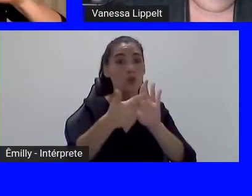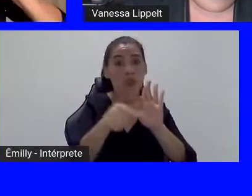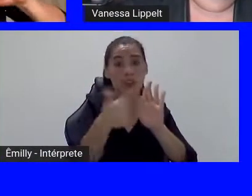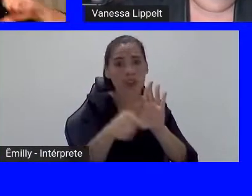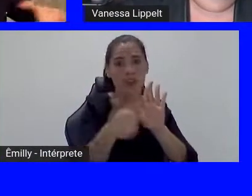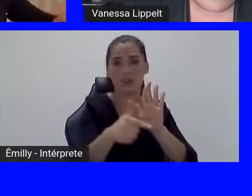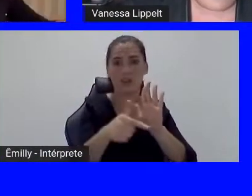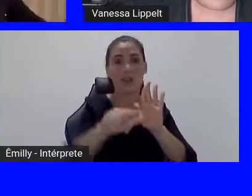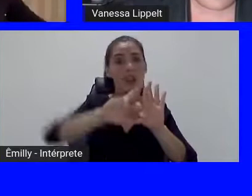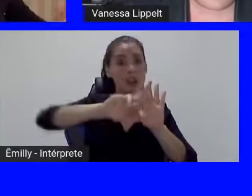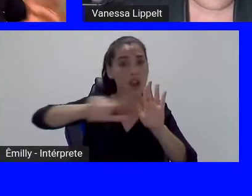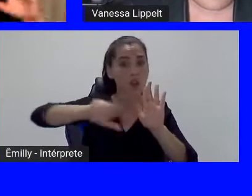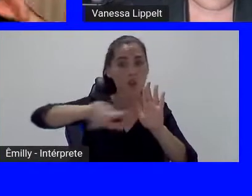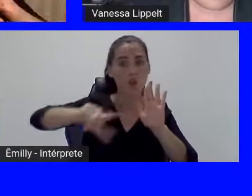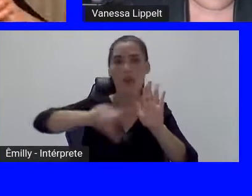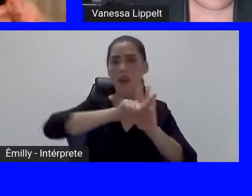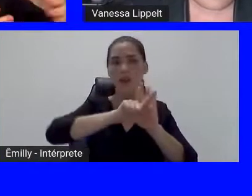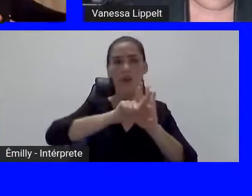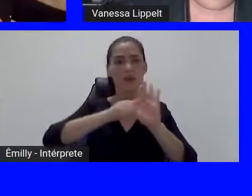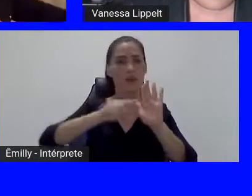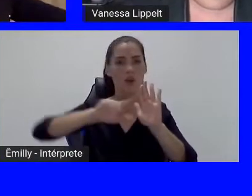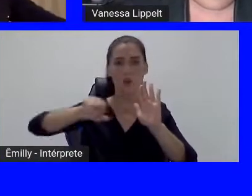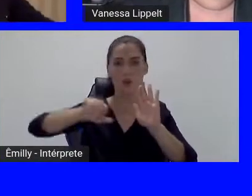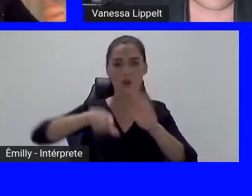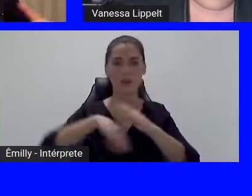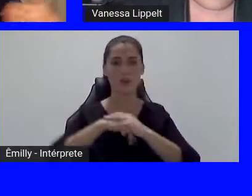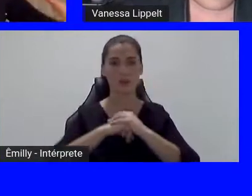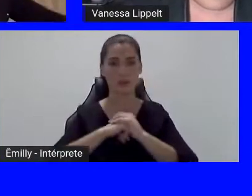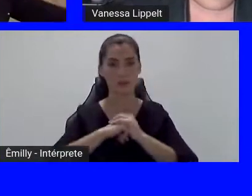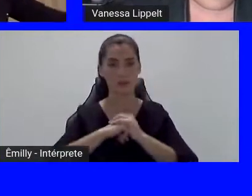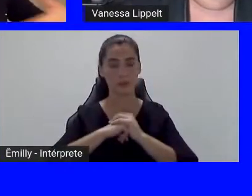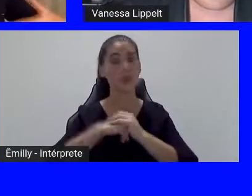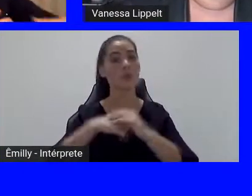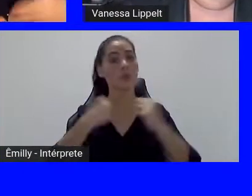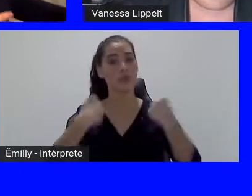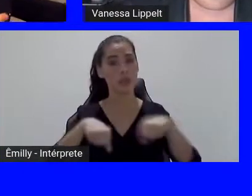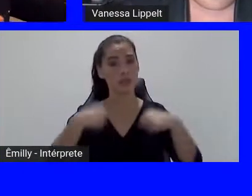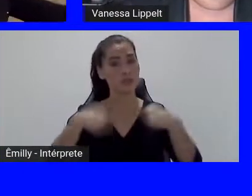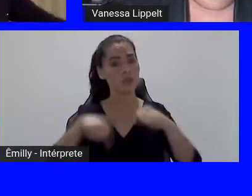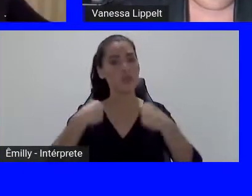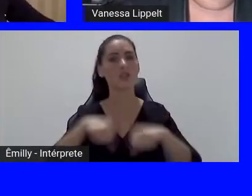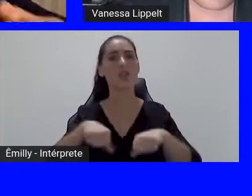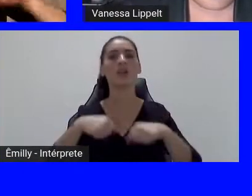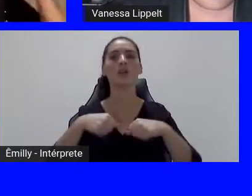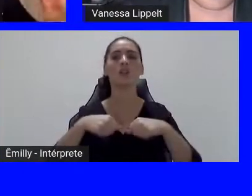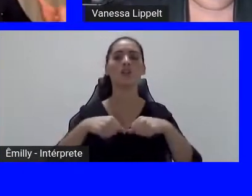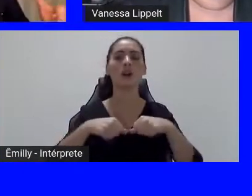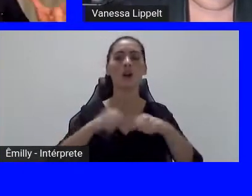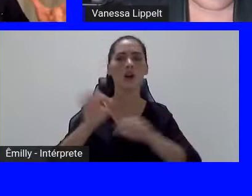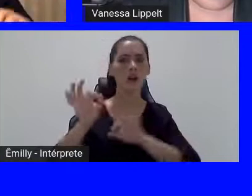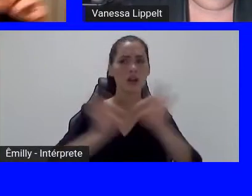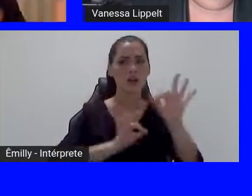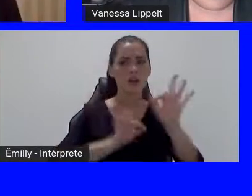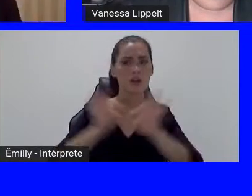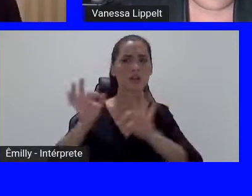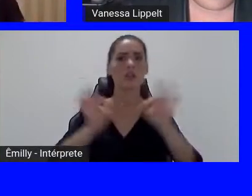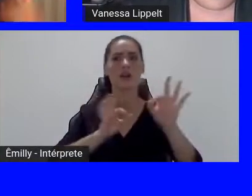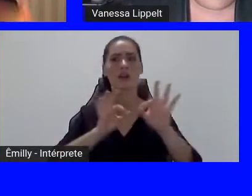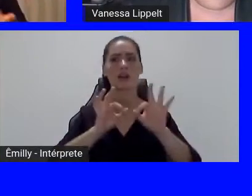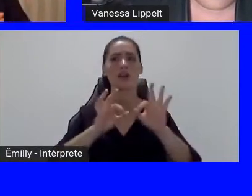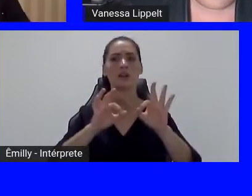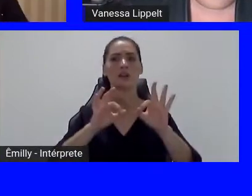Regularizar a regularização fundiária, dizer, ó, vamos regularizar quem invadiu as terras, vamos dar essas terras de forma legal, porque